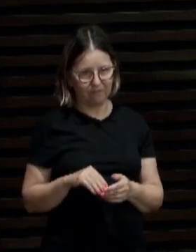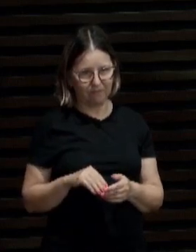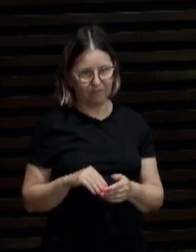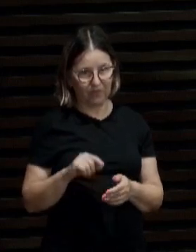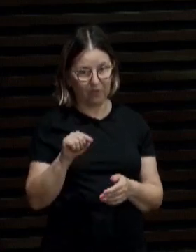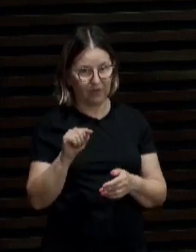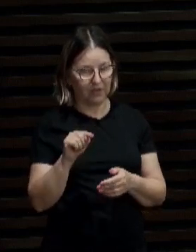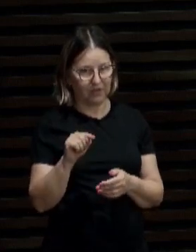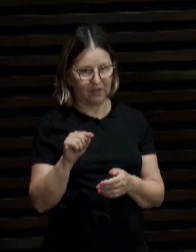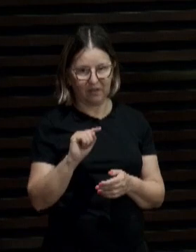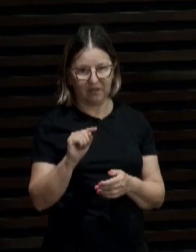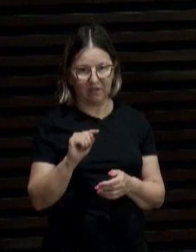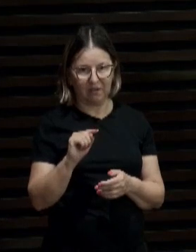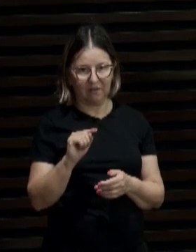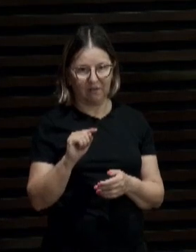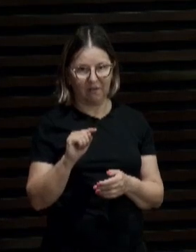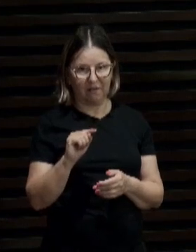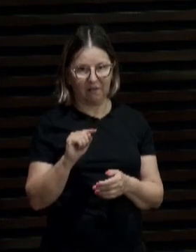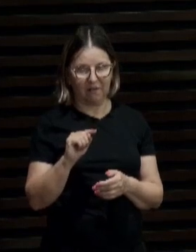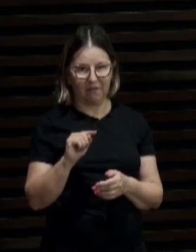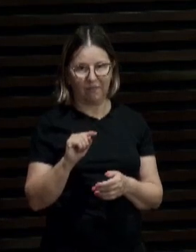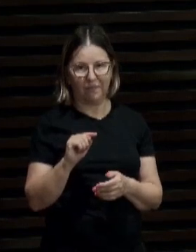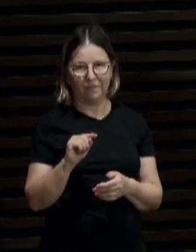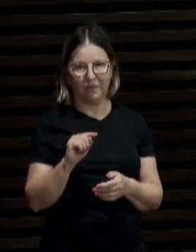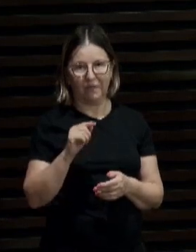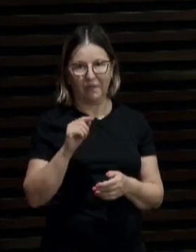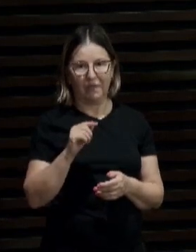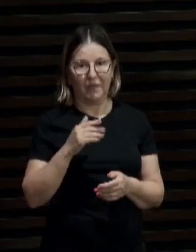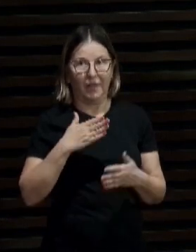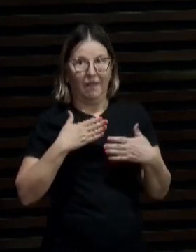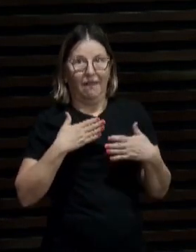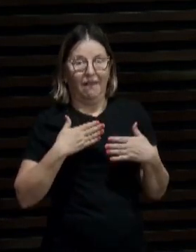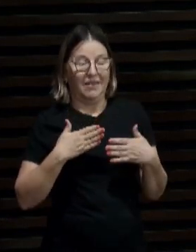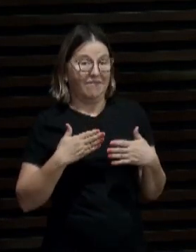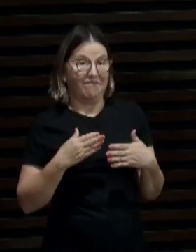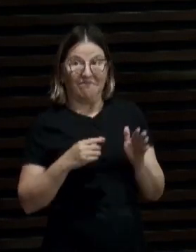Você não irá impressionar Deus com os diplomas que você conquistou.